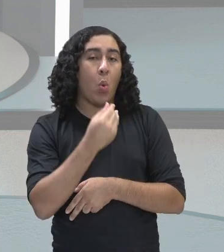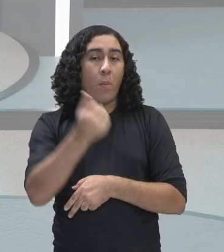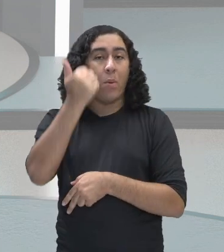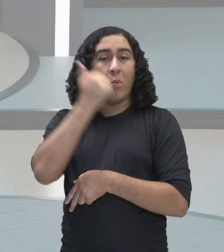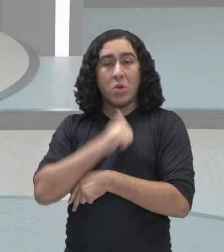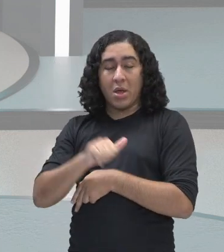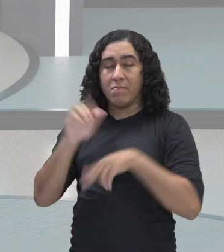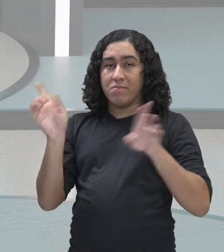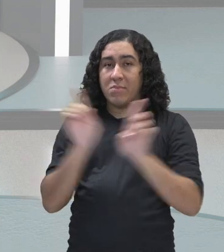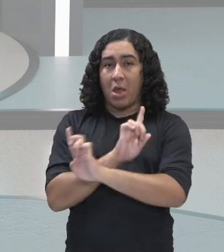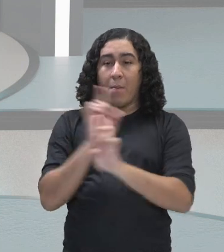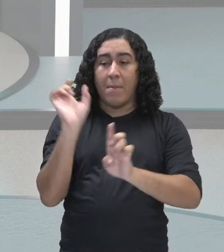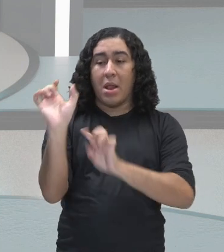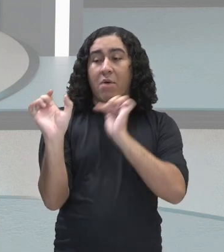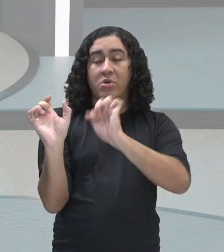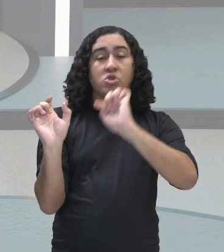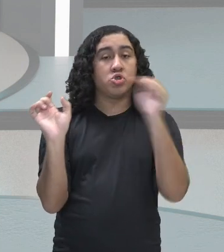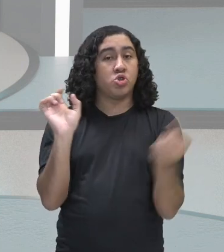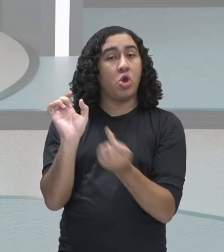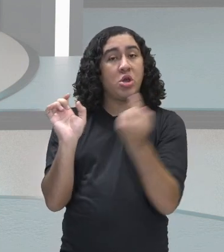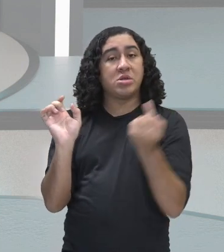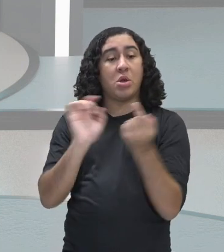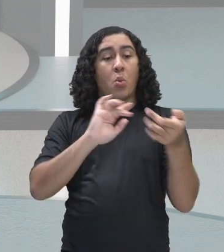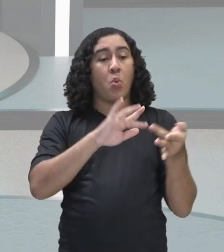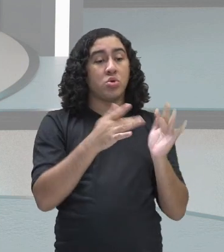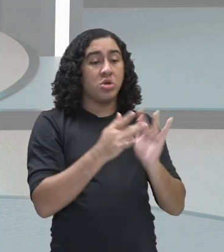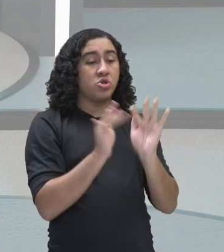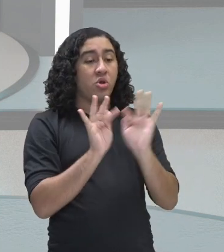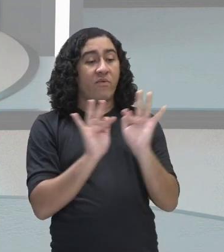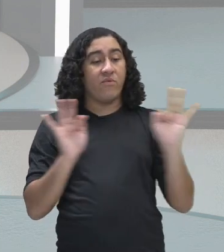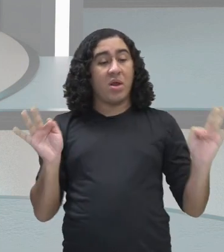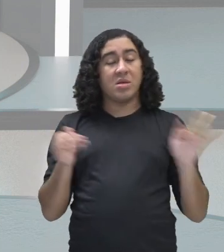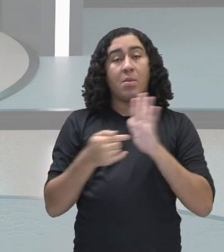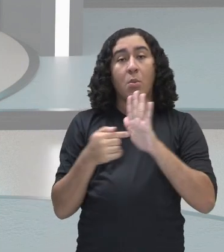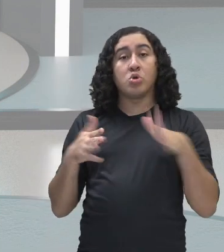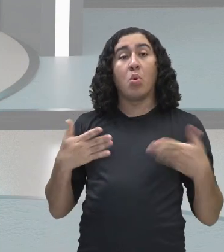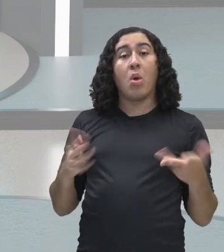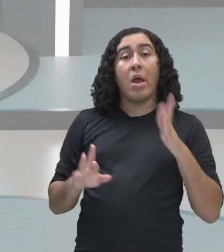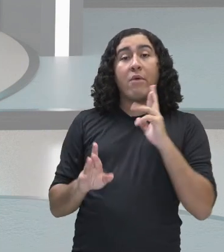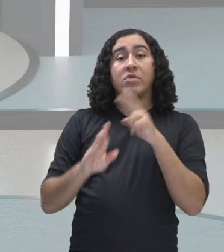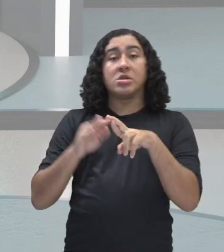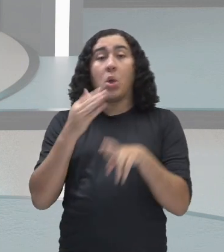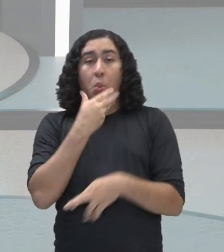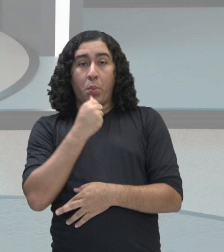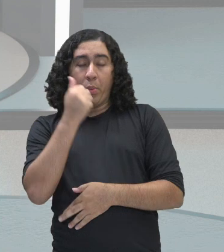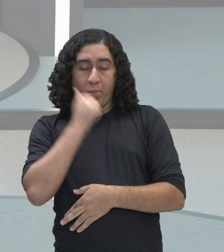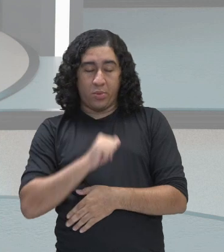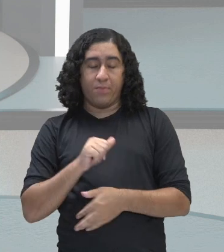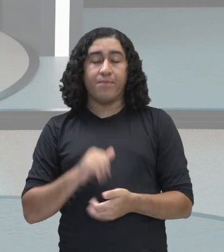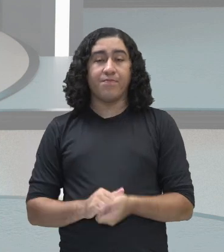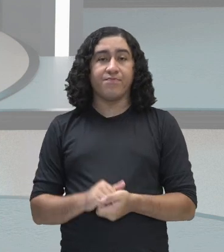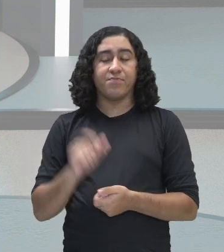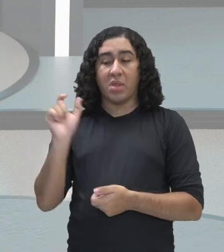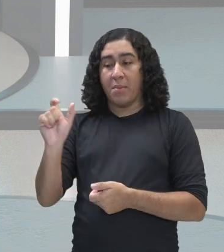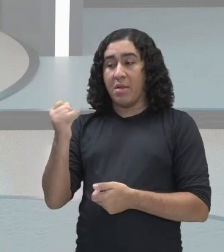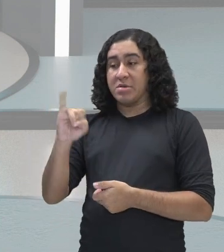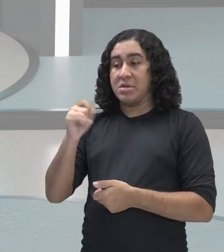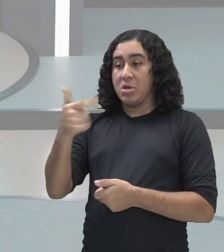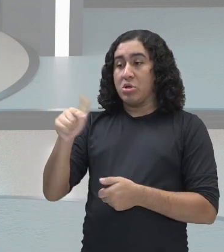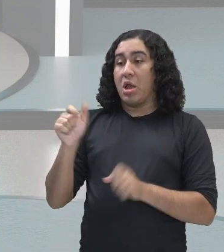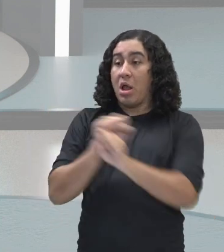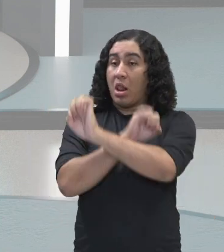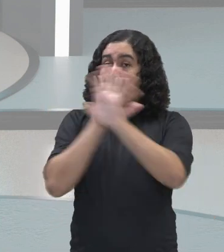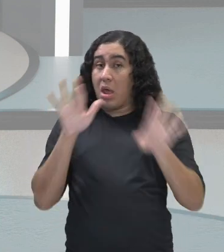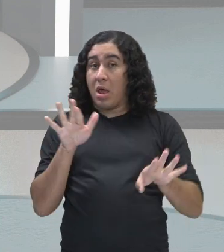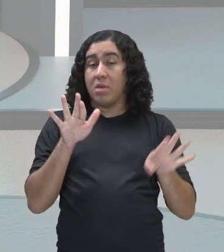só, e aí é o contexto que vai indicar ao que eu estou me referindo, tá bom? Essas palavras, então, que não têm uma definição clara, não